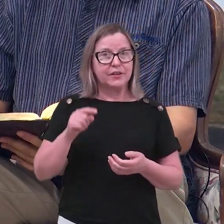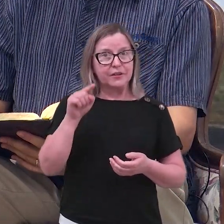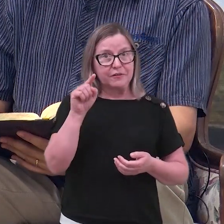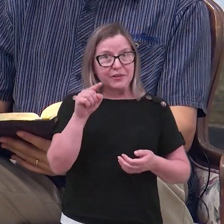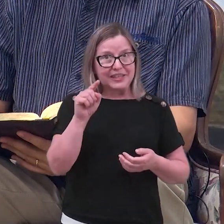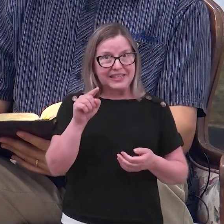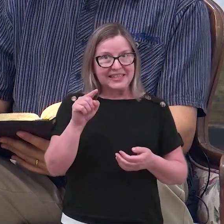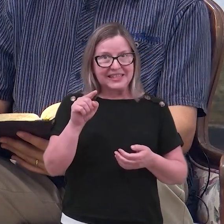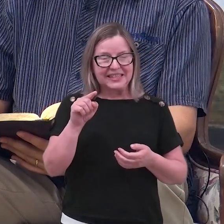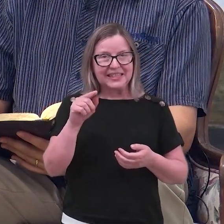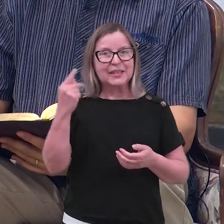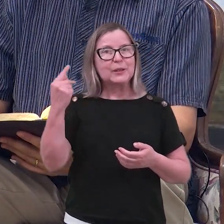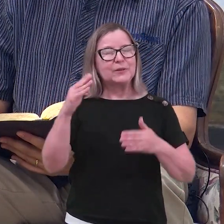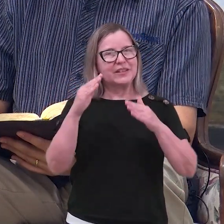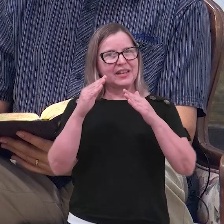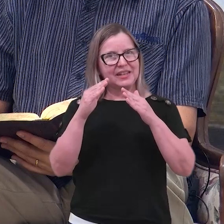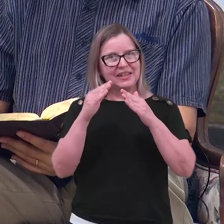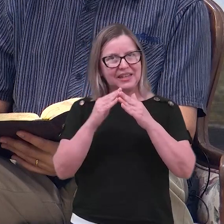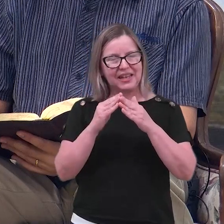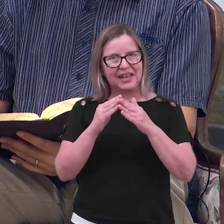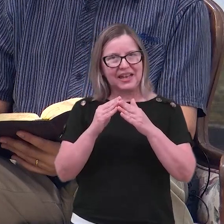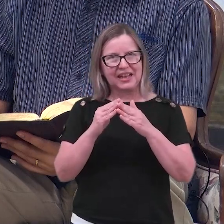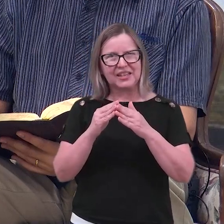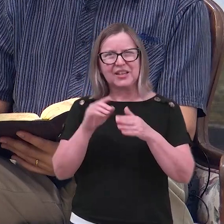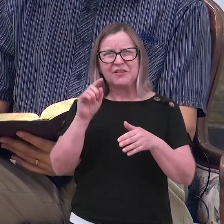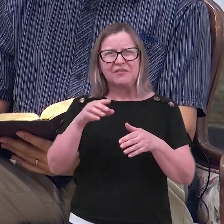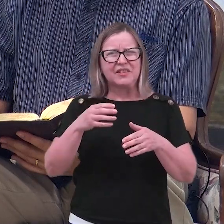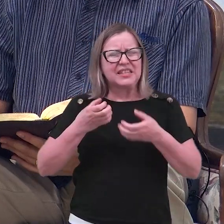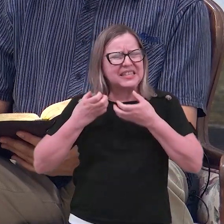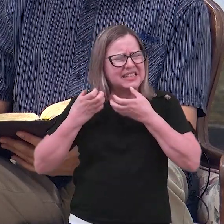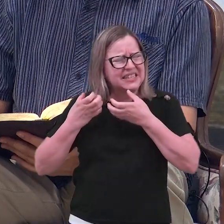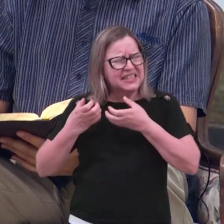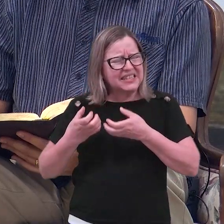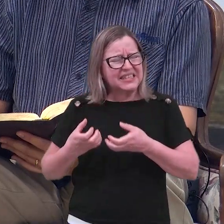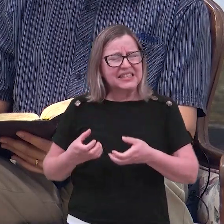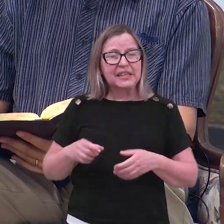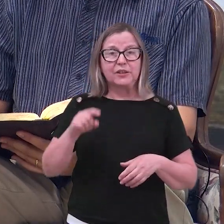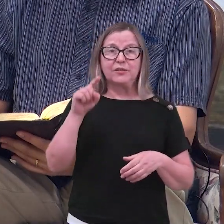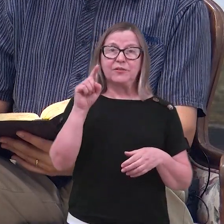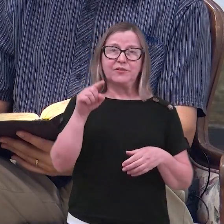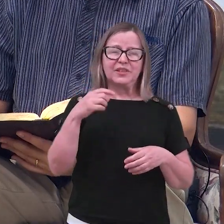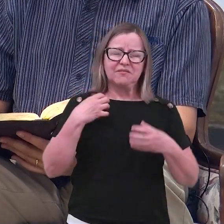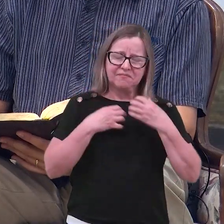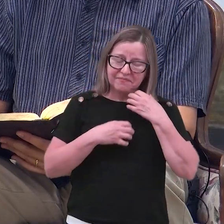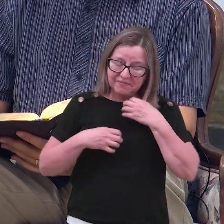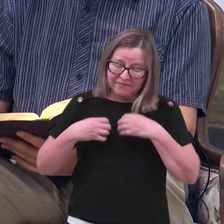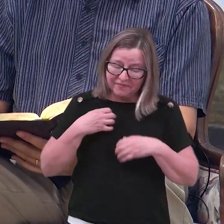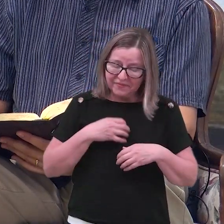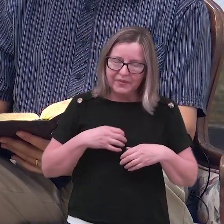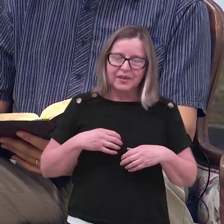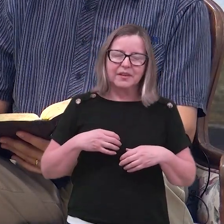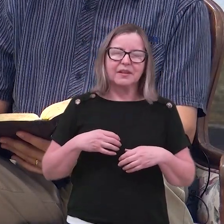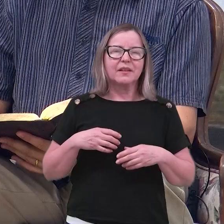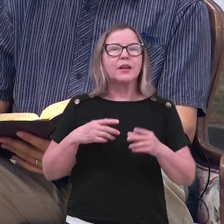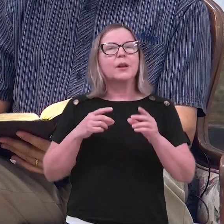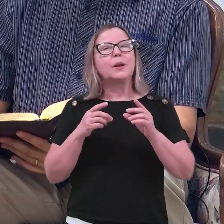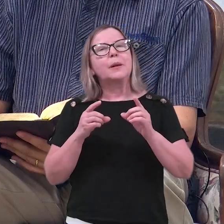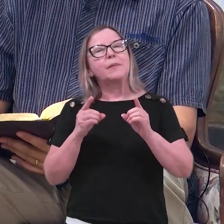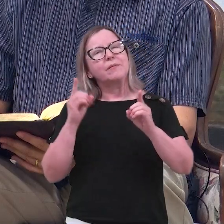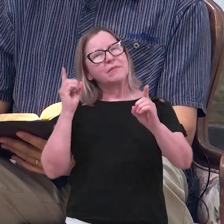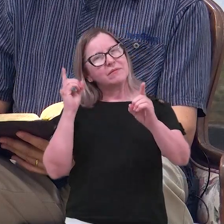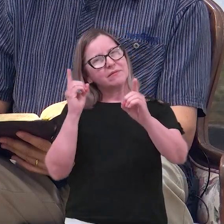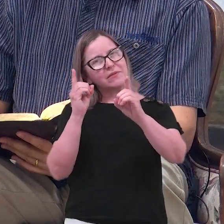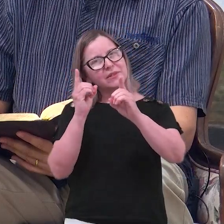aí que está aí na sua casa, você que está sobrecarregado, você que está angustiado, vá ao Senhor,